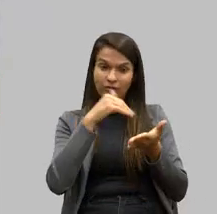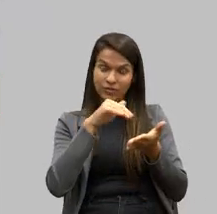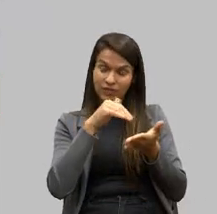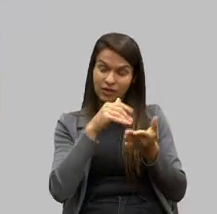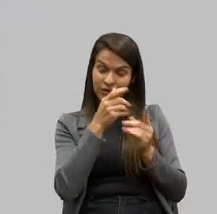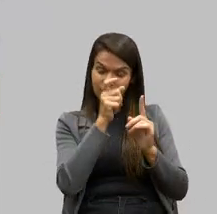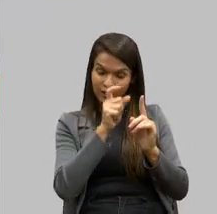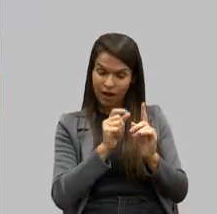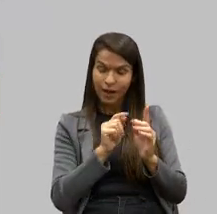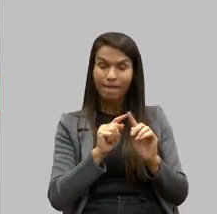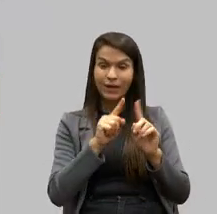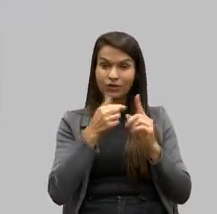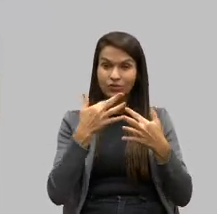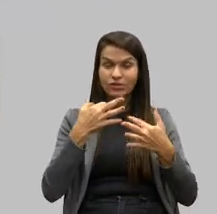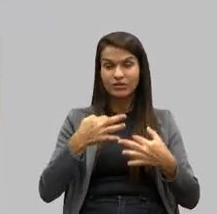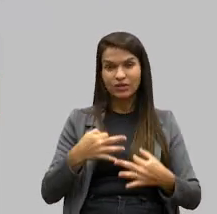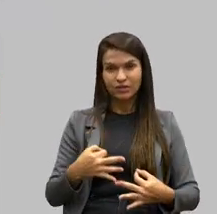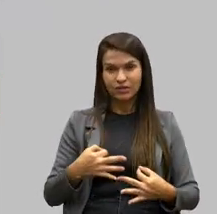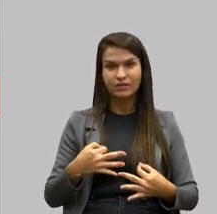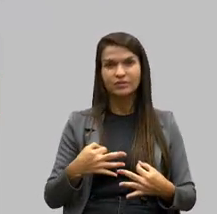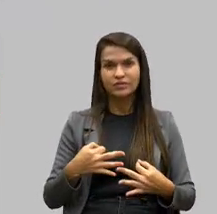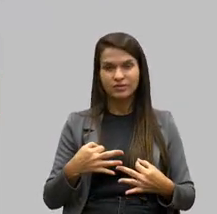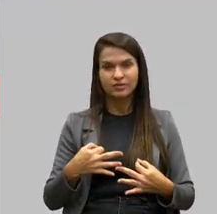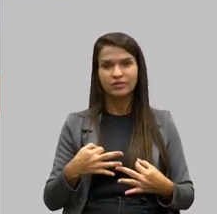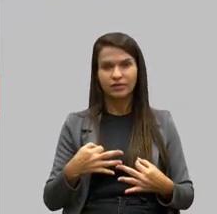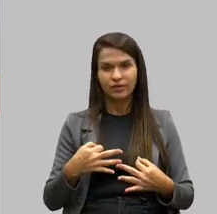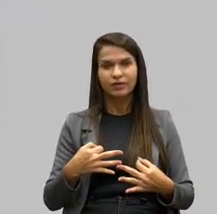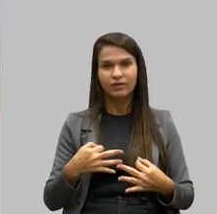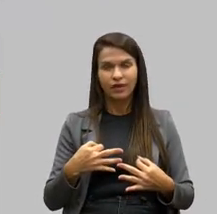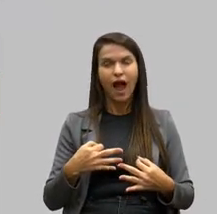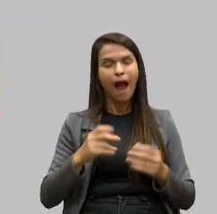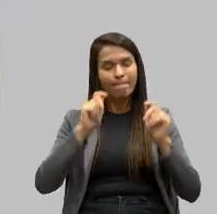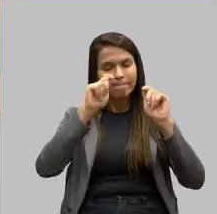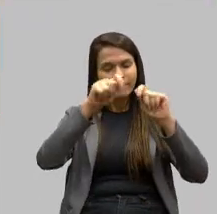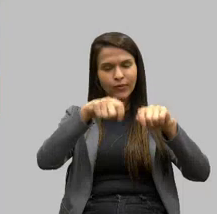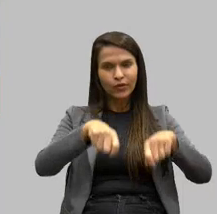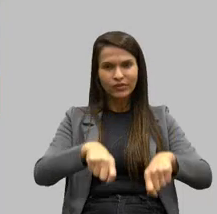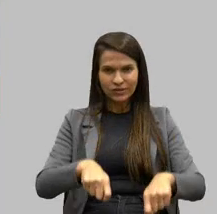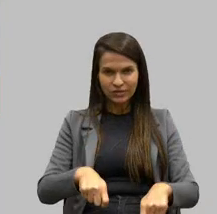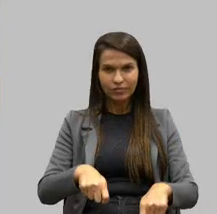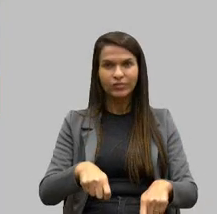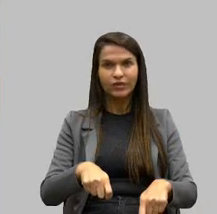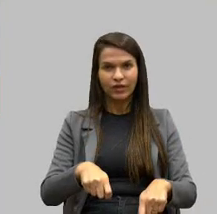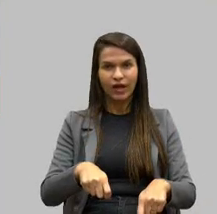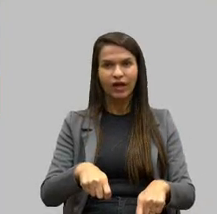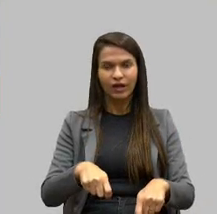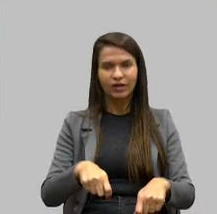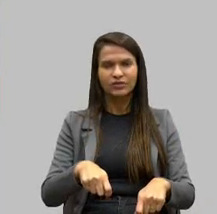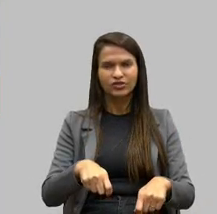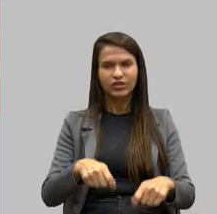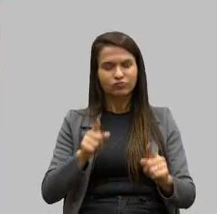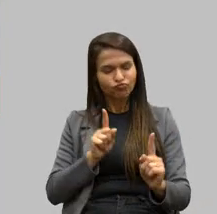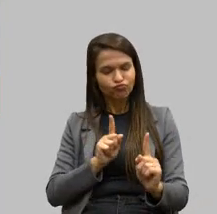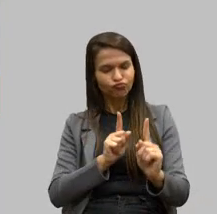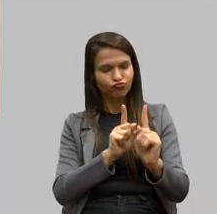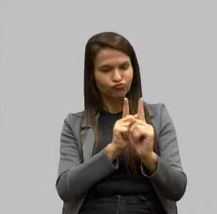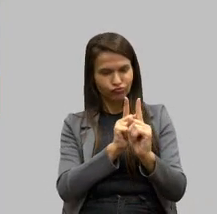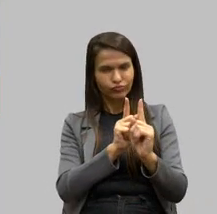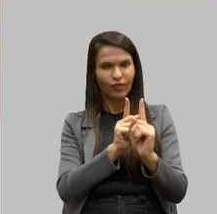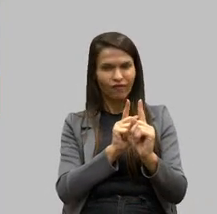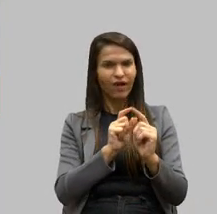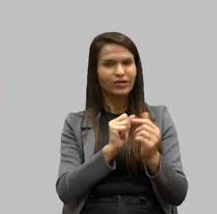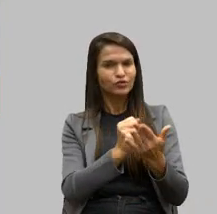Mas eu tenho certeza que a possibilidade desse tete-a-tete vai nos